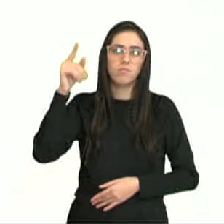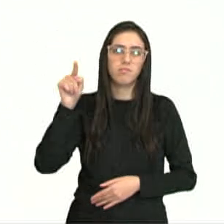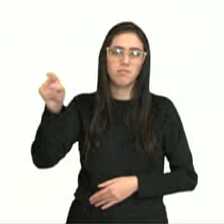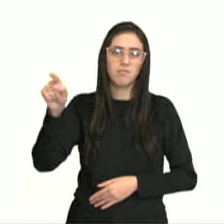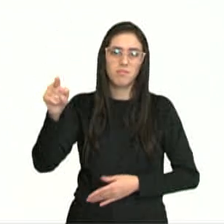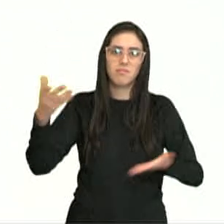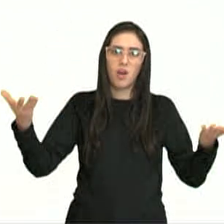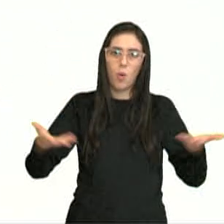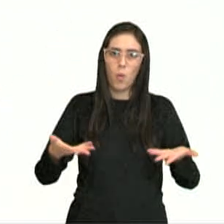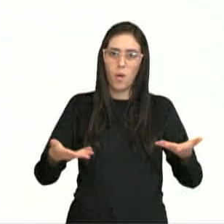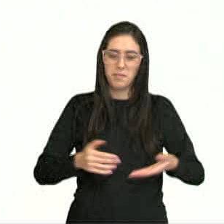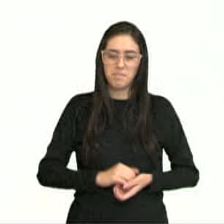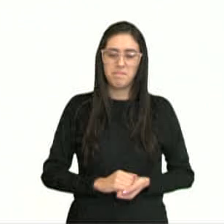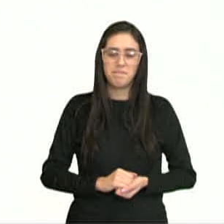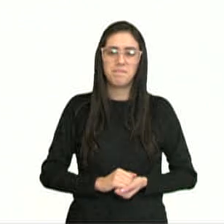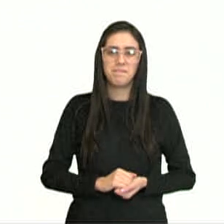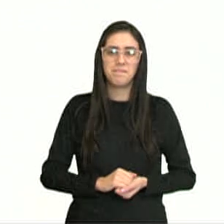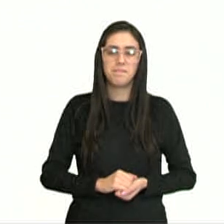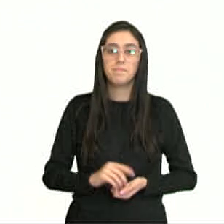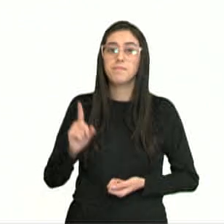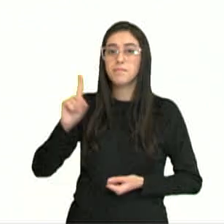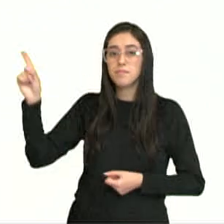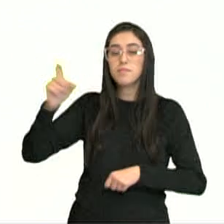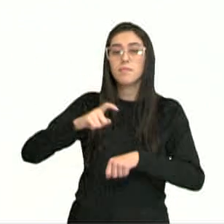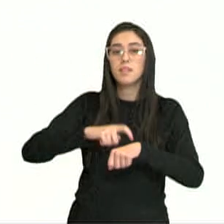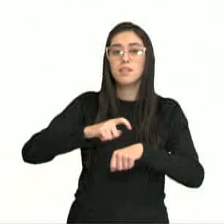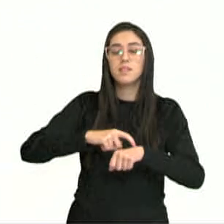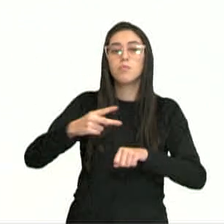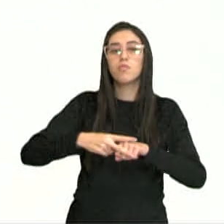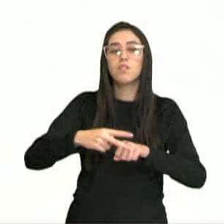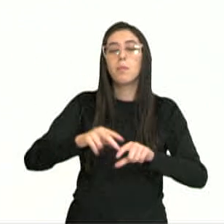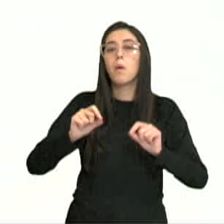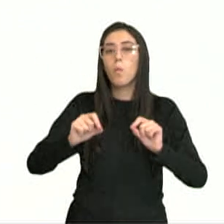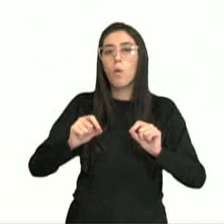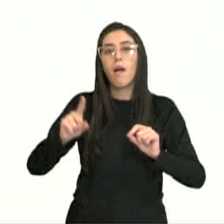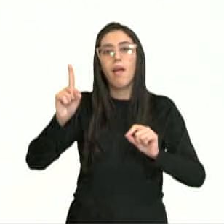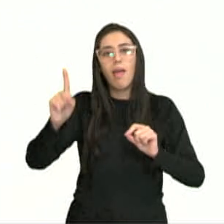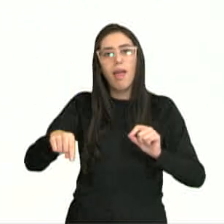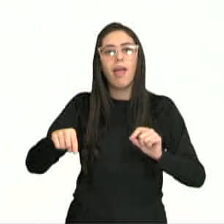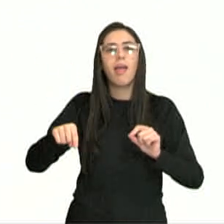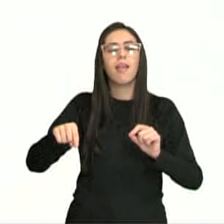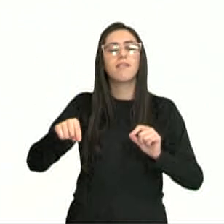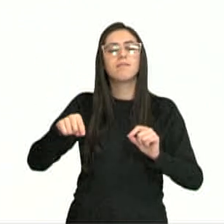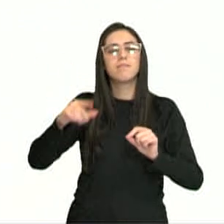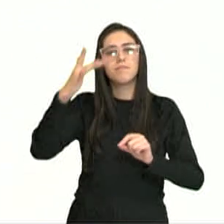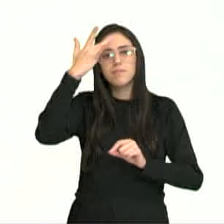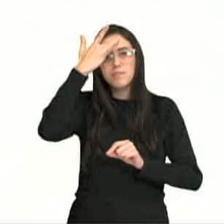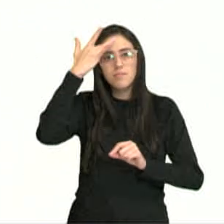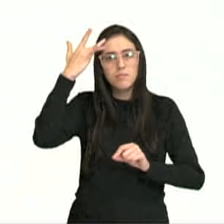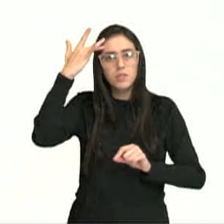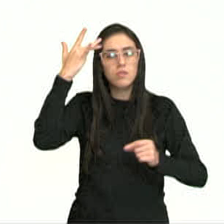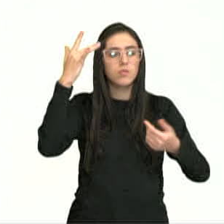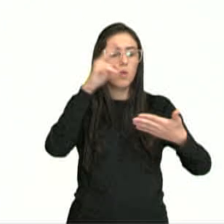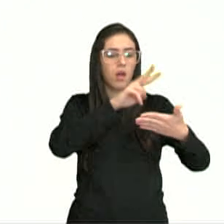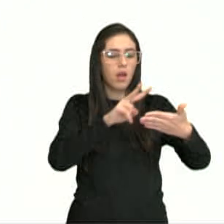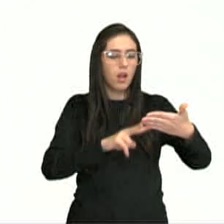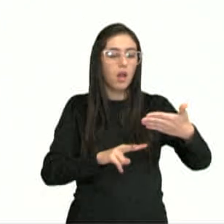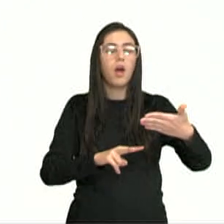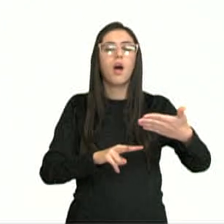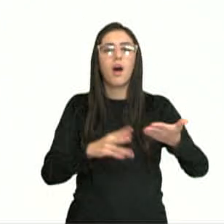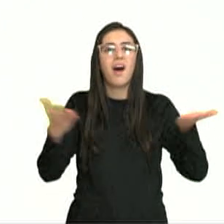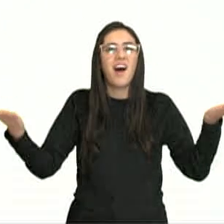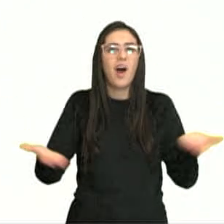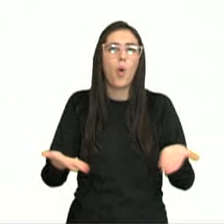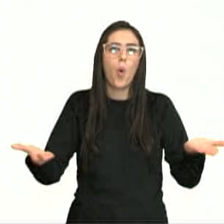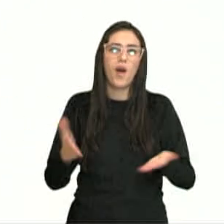momento presente. Esse tempo verbal é usado na notícia para dar uma ideia de atualidade.